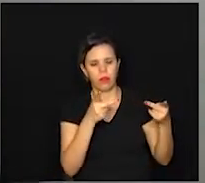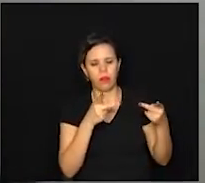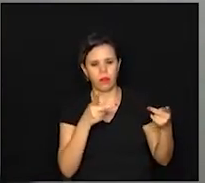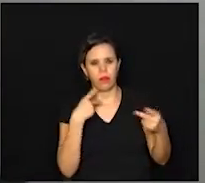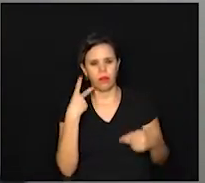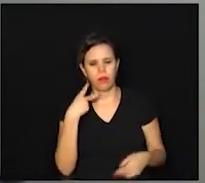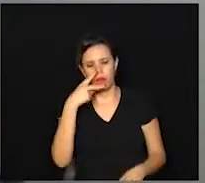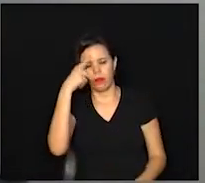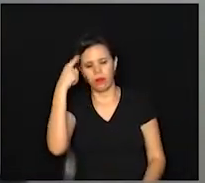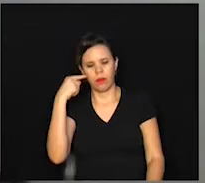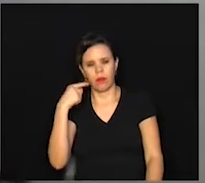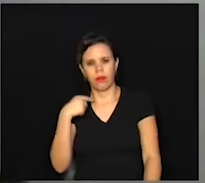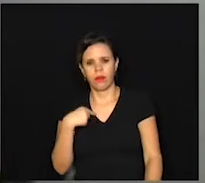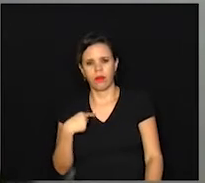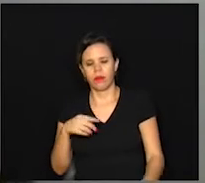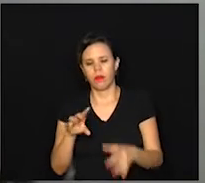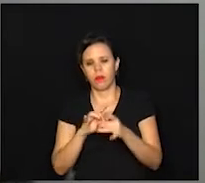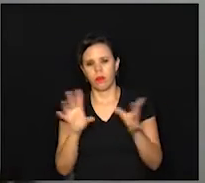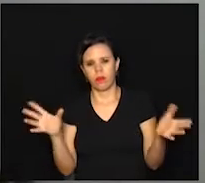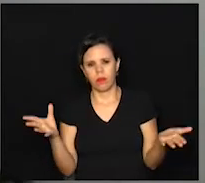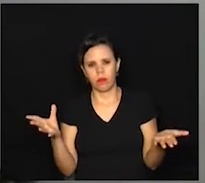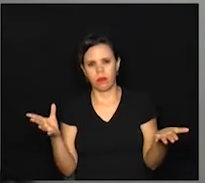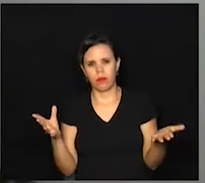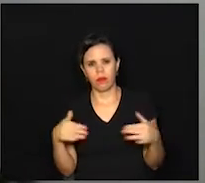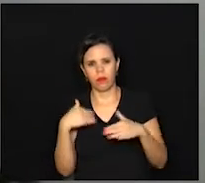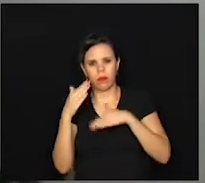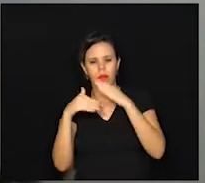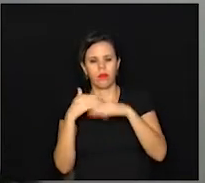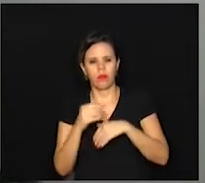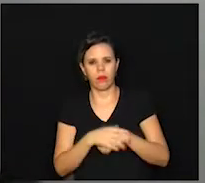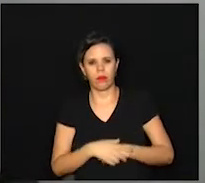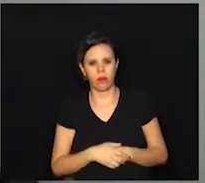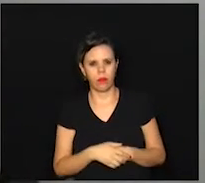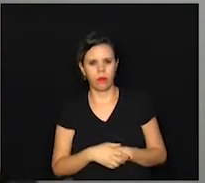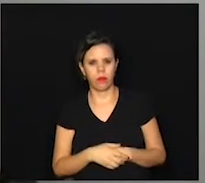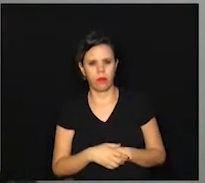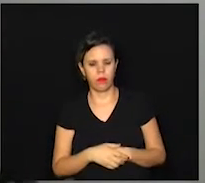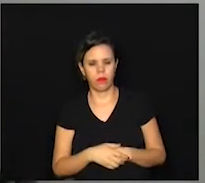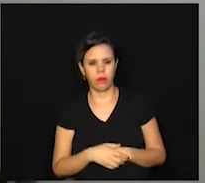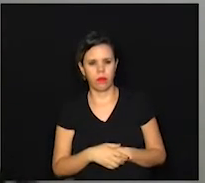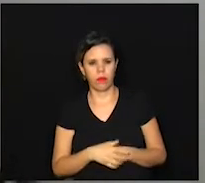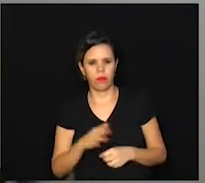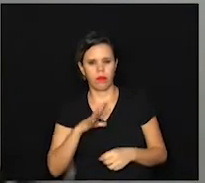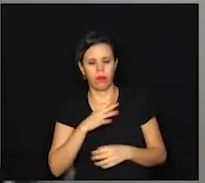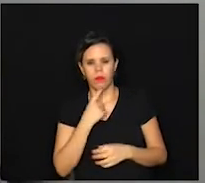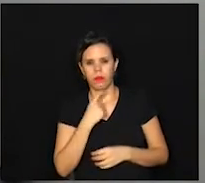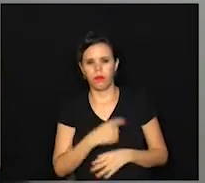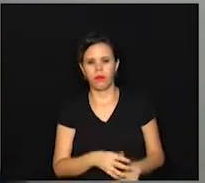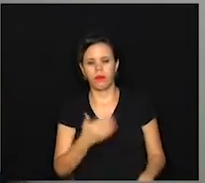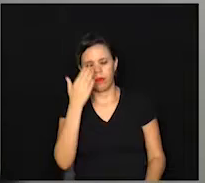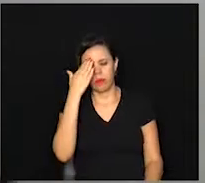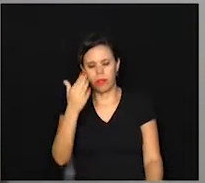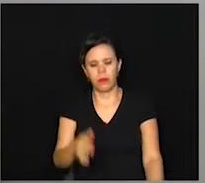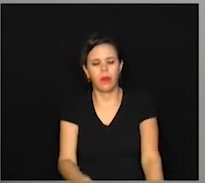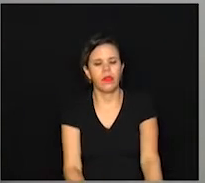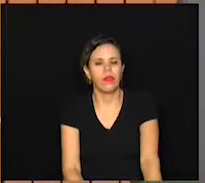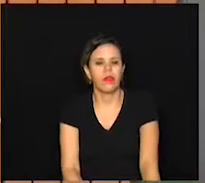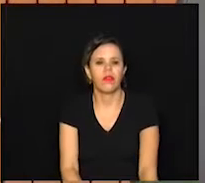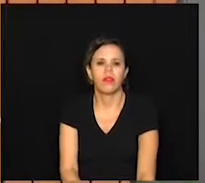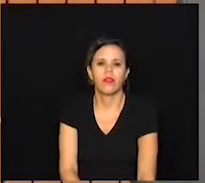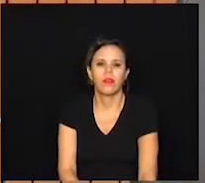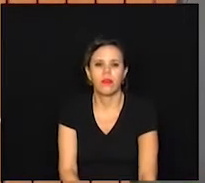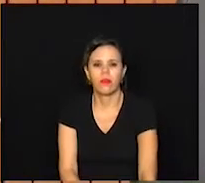vereadora Paola, estamos aí à disposição para a gente construir, dar esse passo na cidade de Campinas. Obrigada.